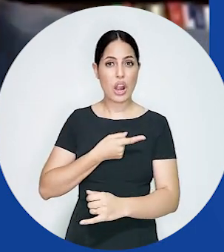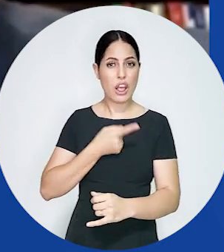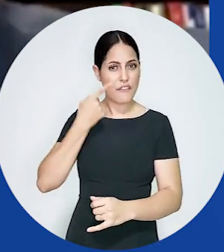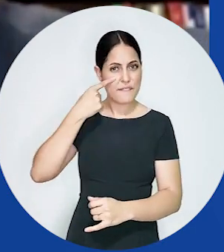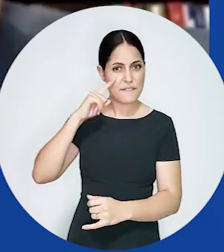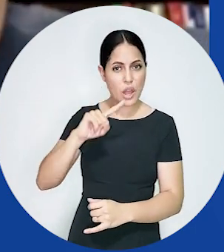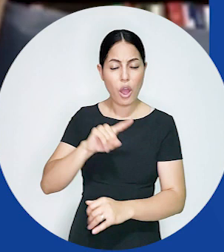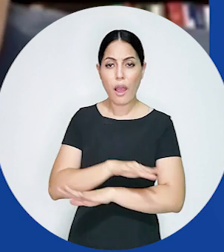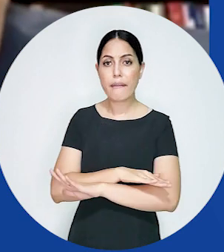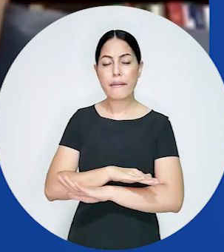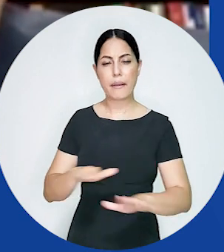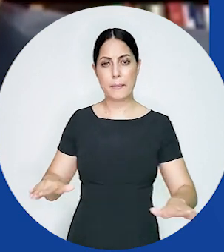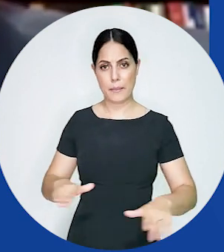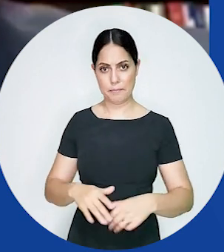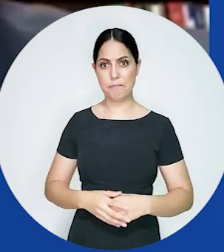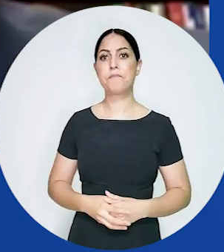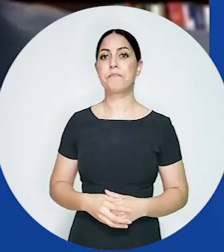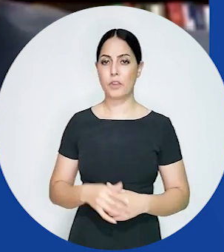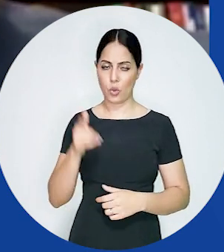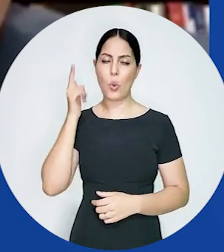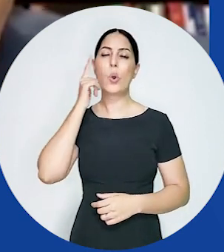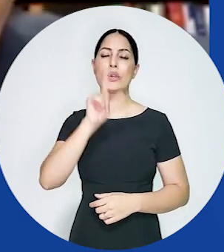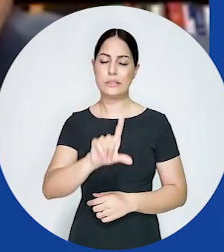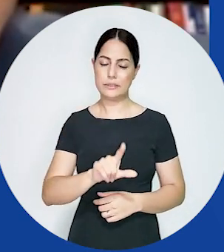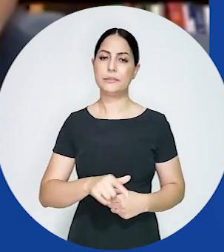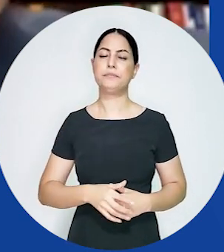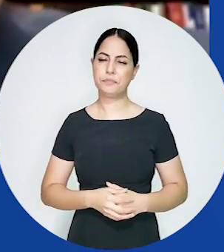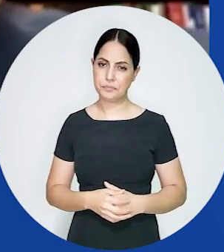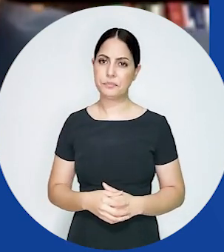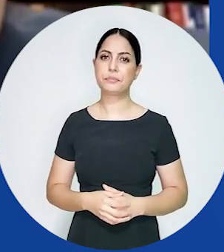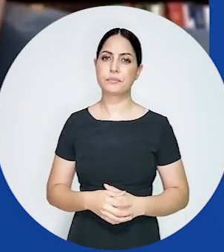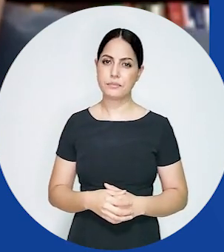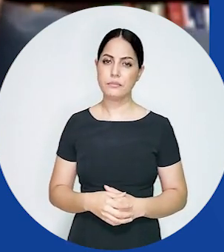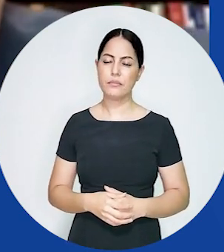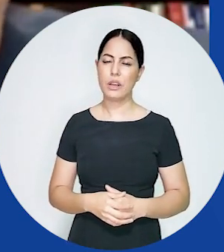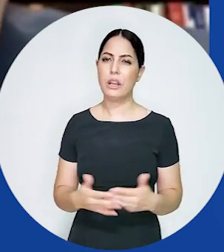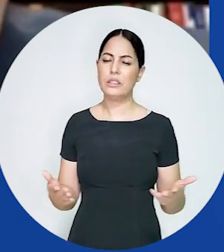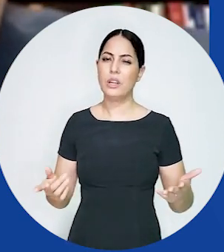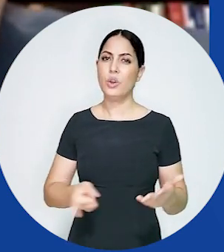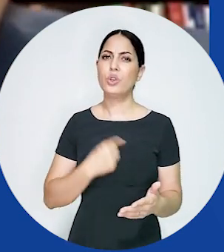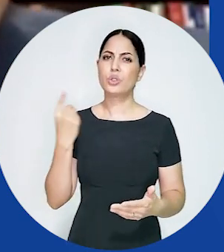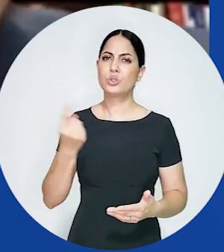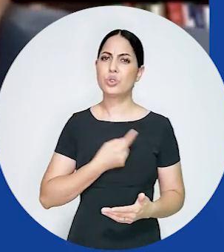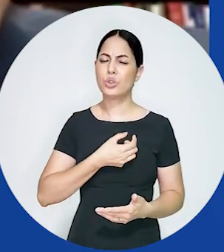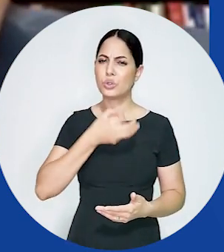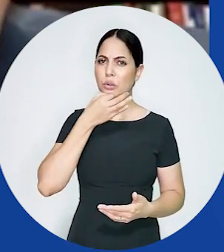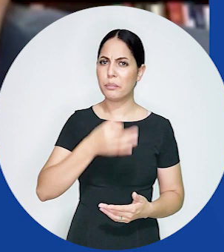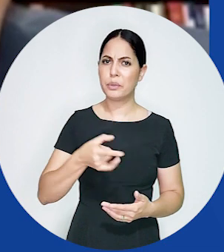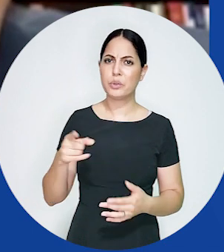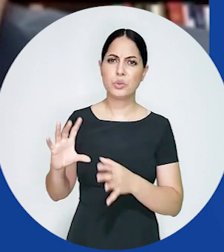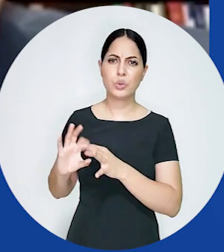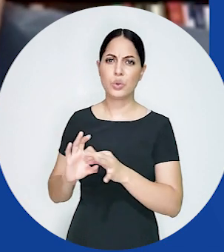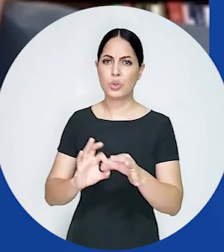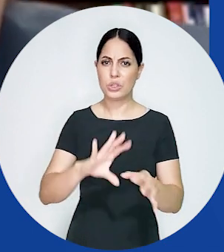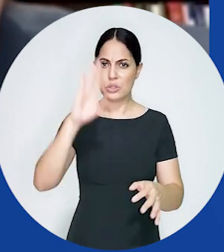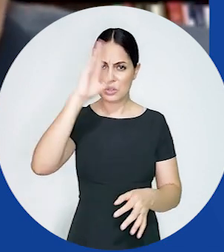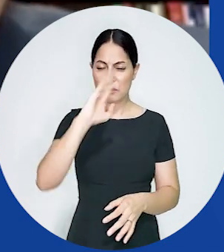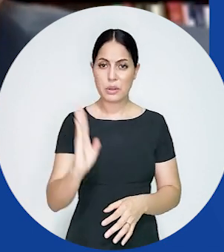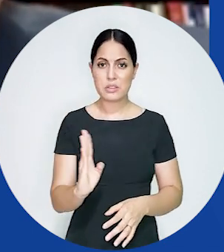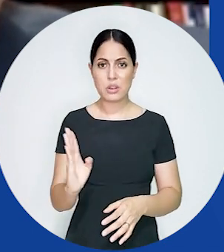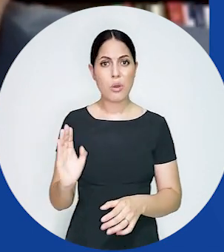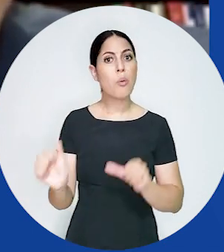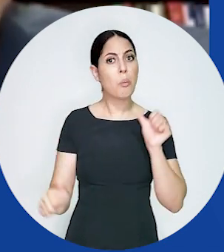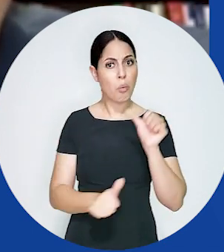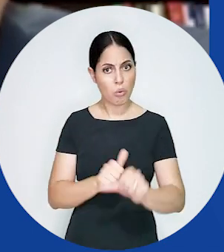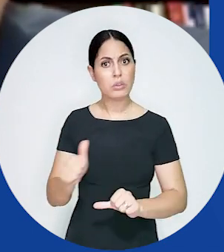nós conseguimos acabar com esse problema das fraudes. E acho que